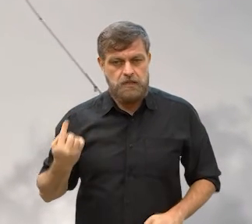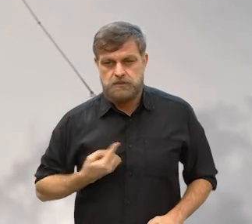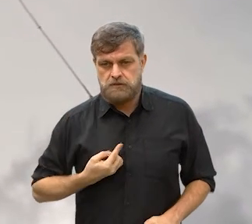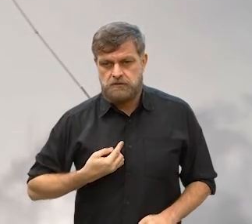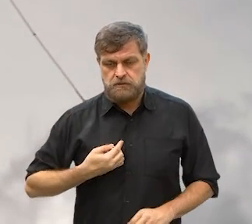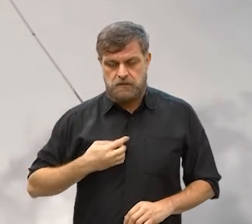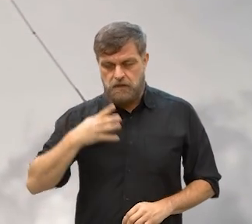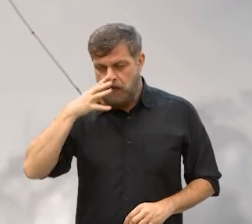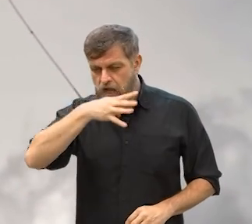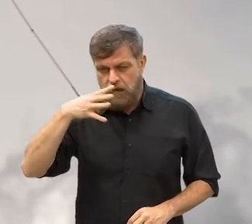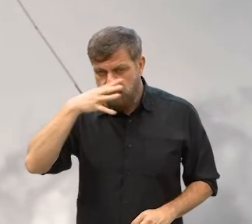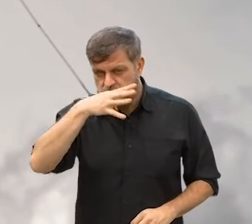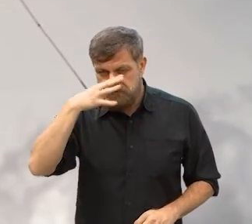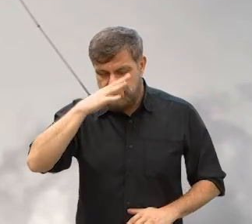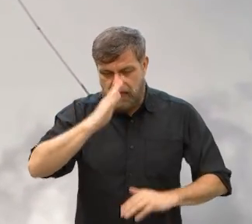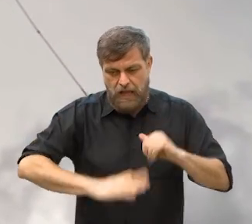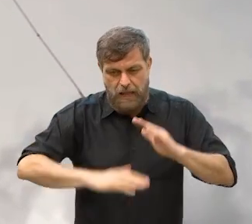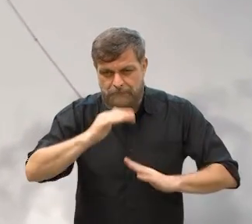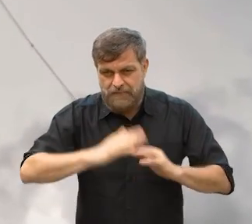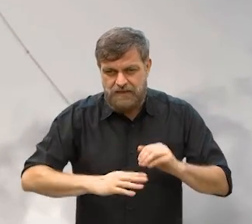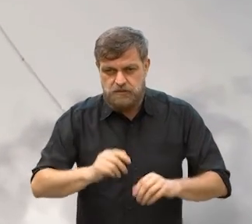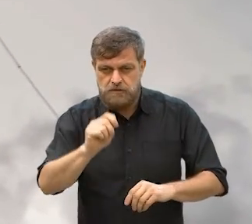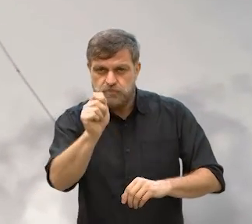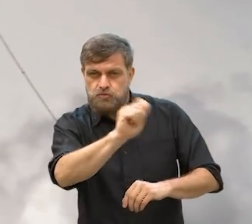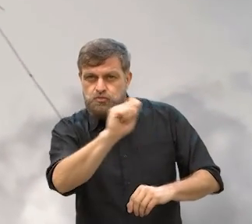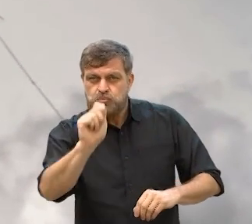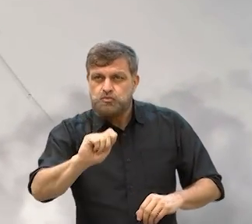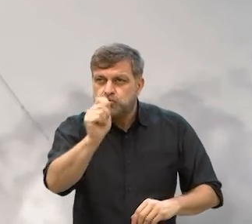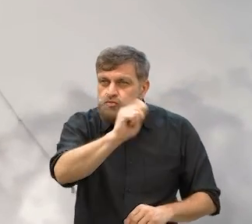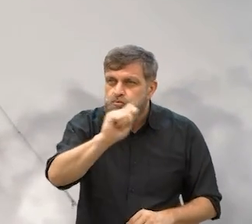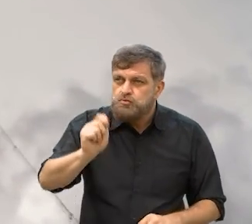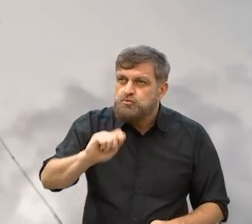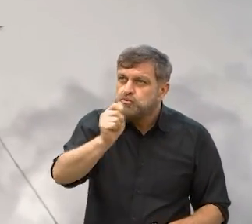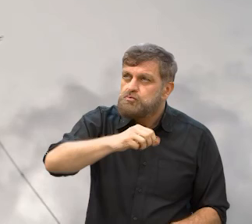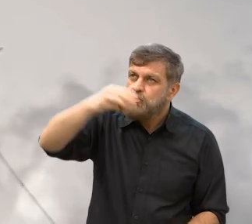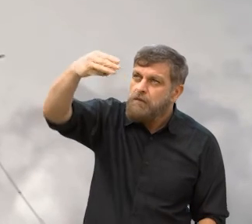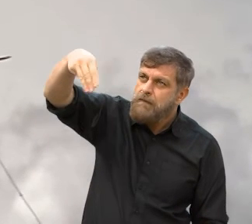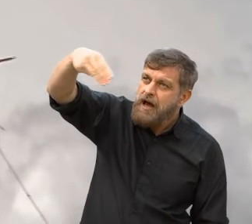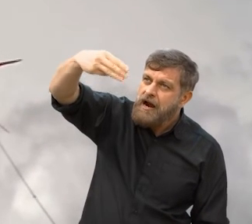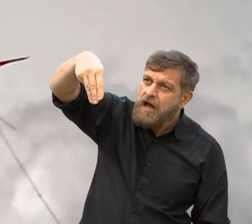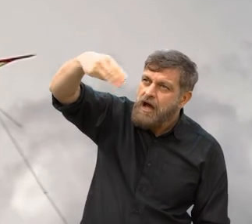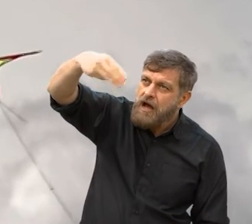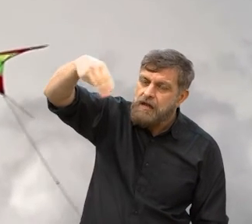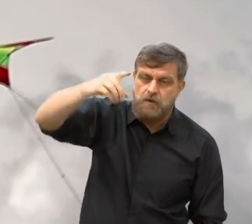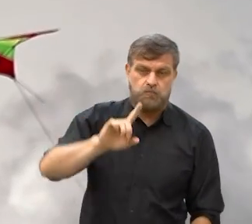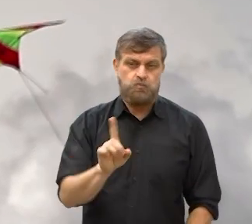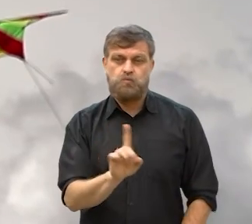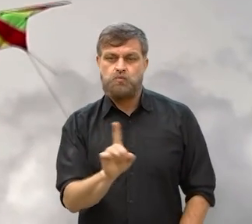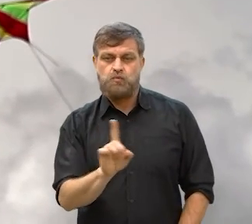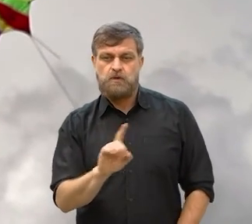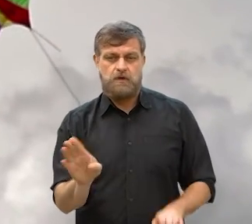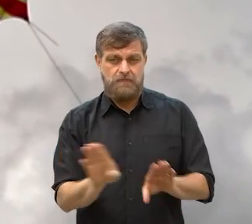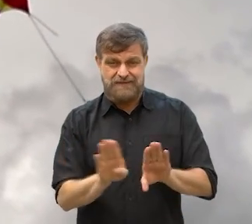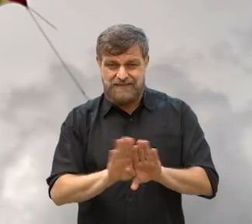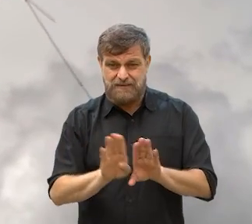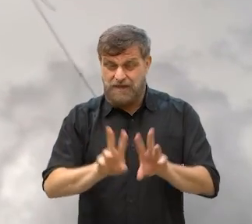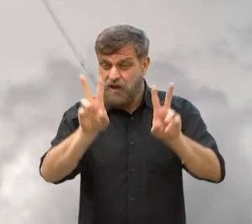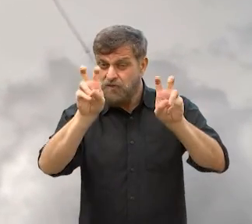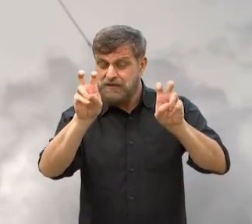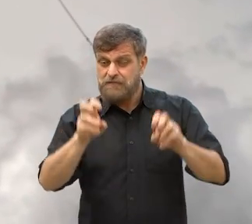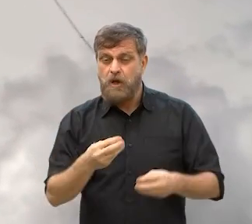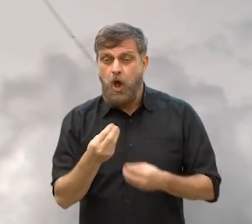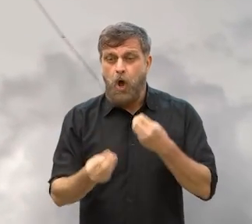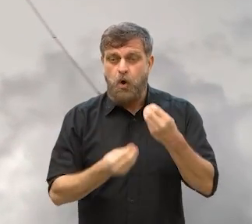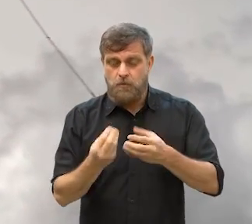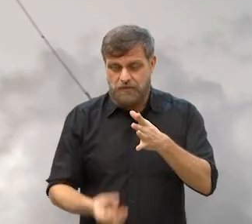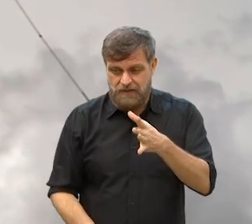sobre o ato, sobre a ação de empinar uma pipa, mas sim sobre a forma